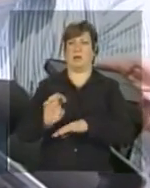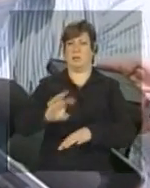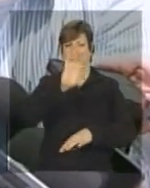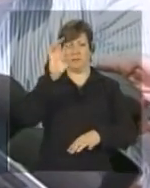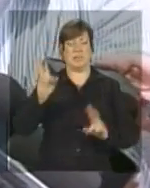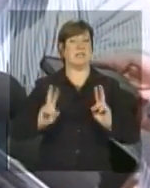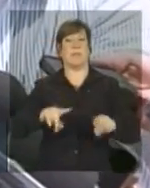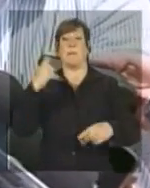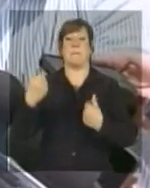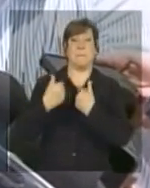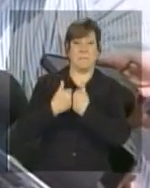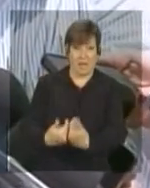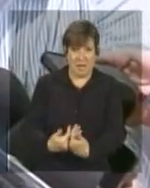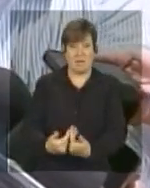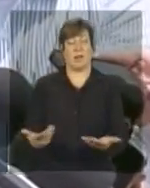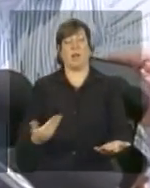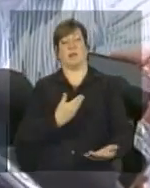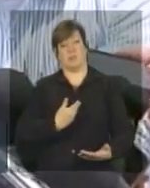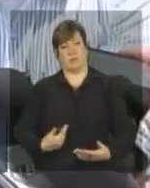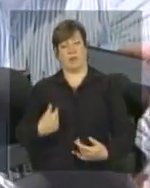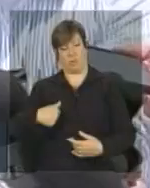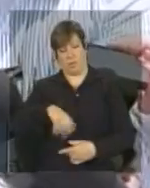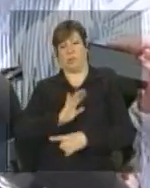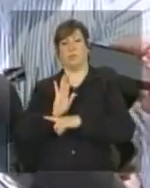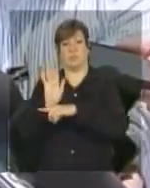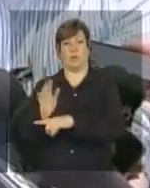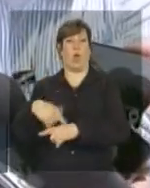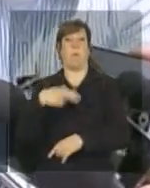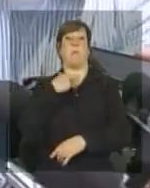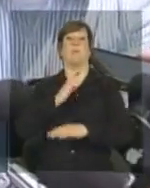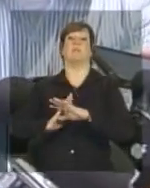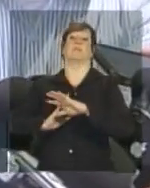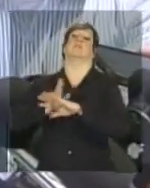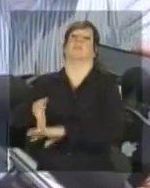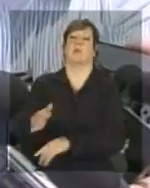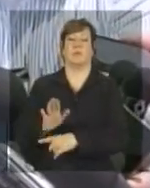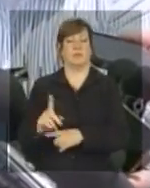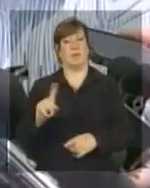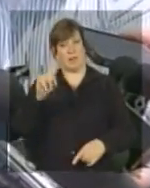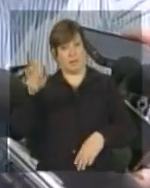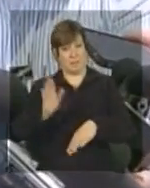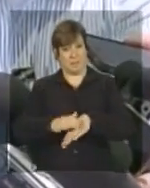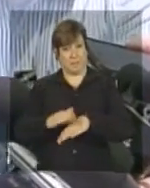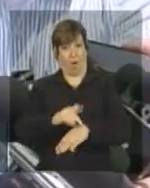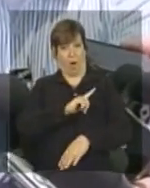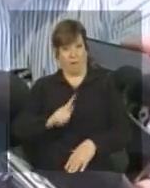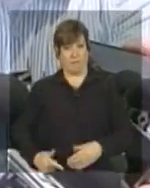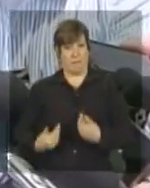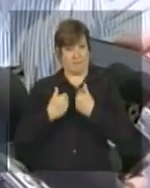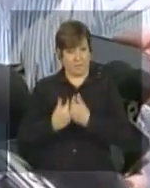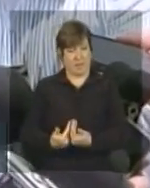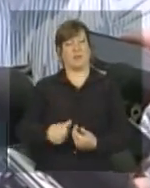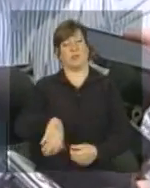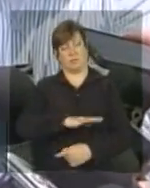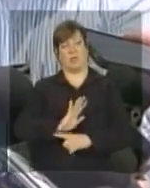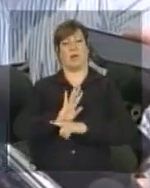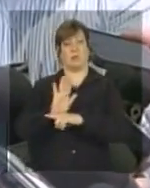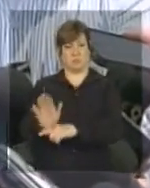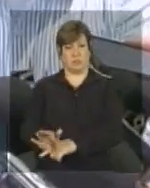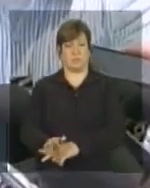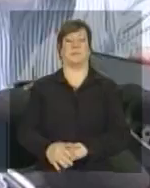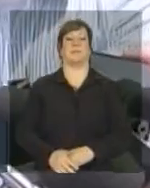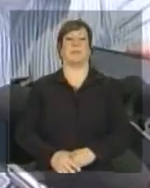sempre quando eles peçam. Né? Nós não podemos entrar em nenhum desses processos sem a solicitação dos governos. Mas